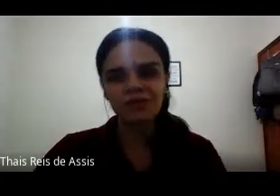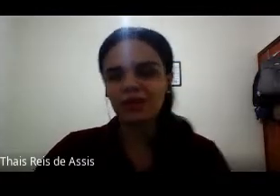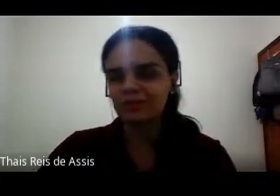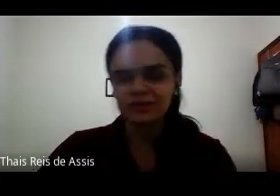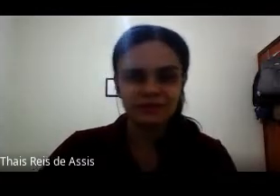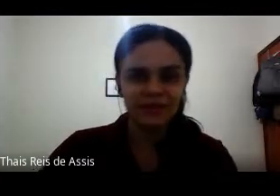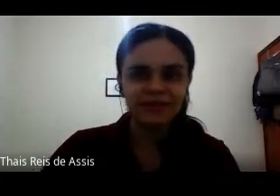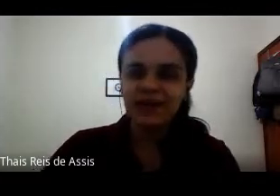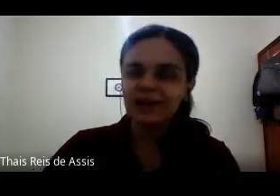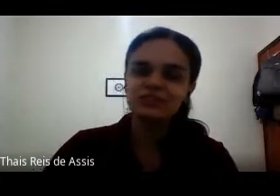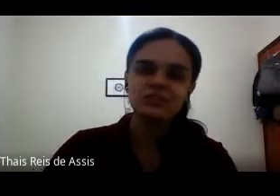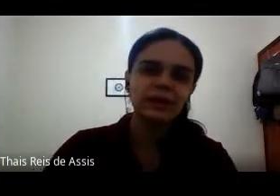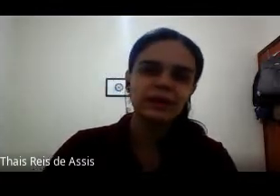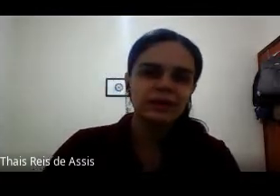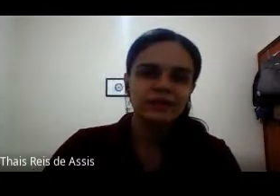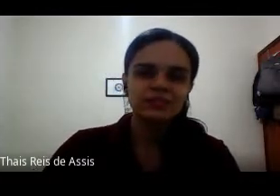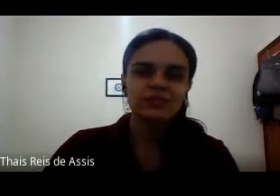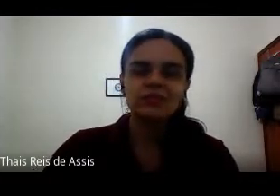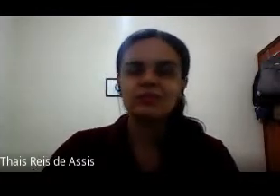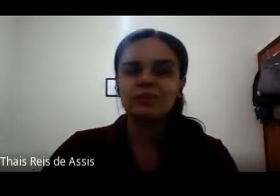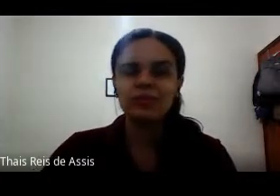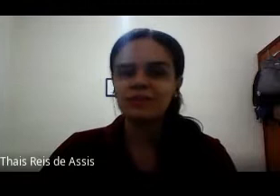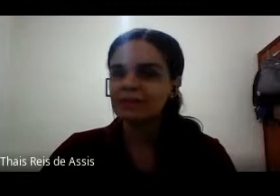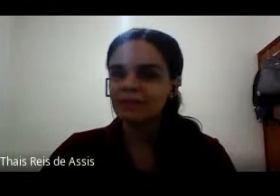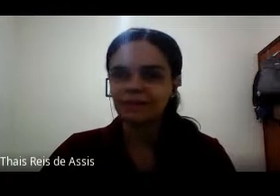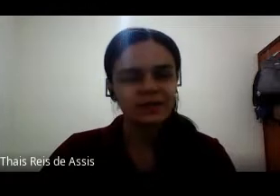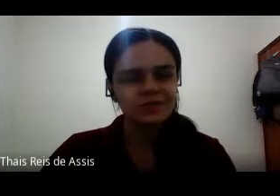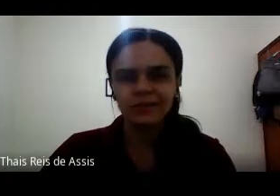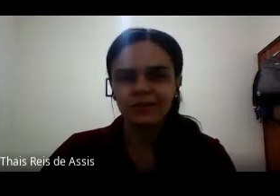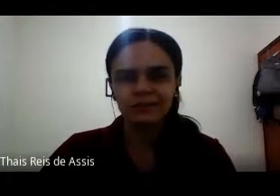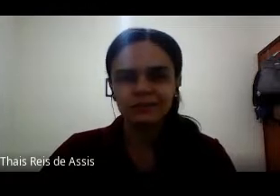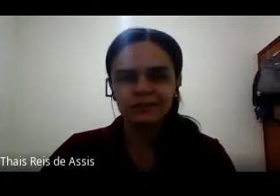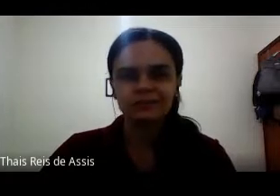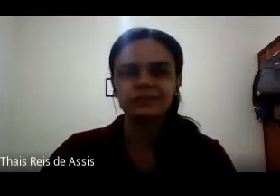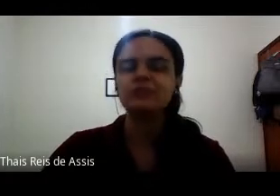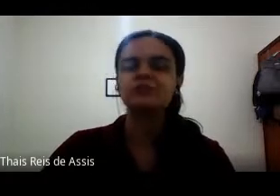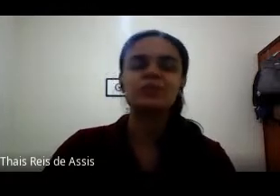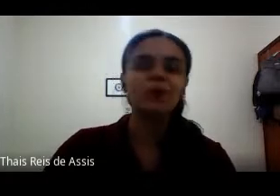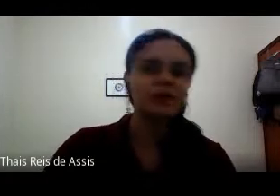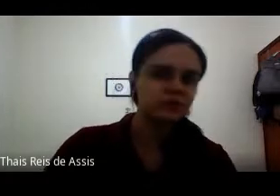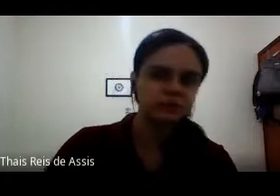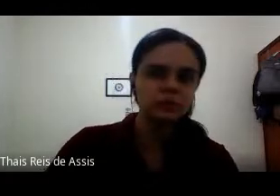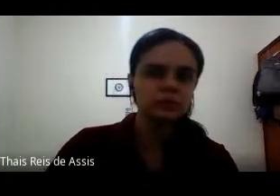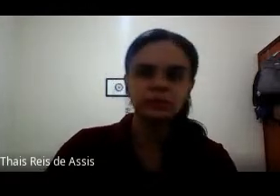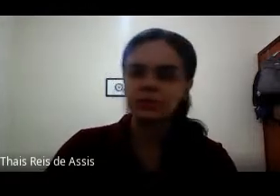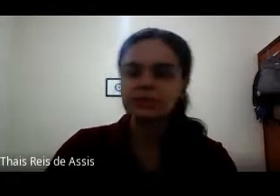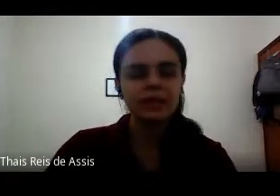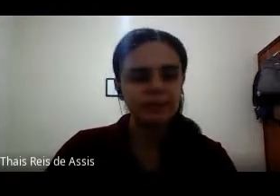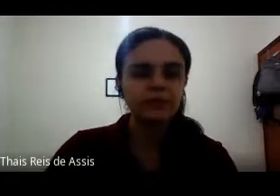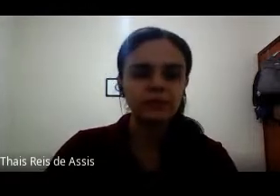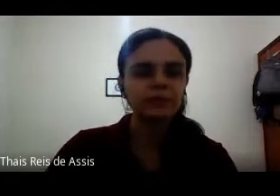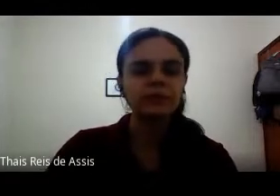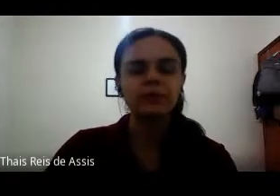escola fala, o professor fala, é verdade, isso não é. A gente vê hoje que o monopólio de saber não está na escola. Gente, o Google resolve tudo. O que você